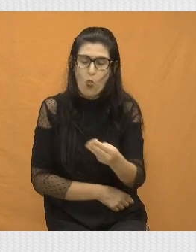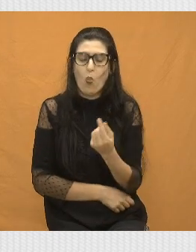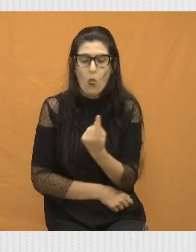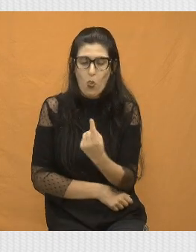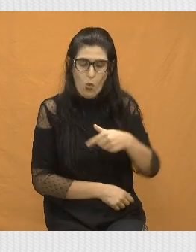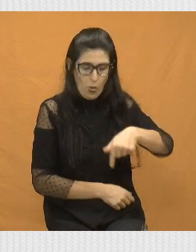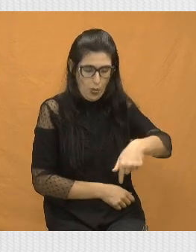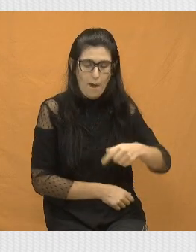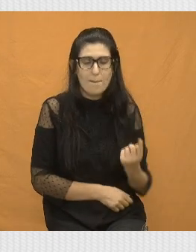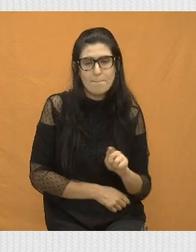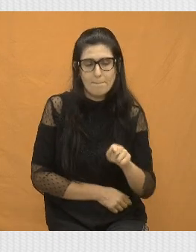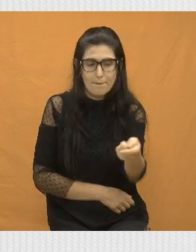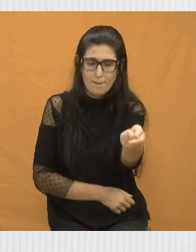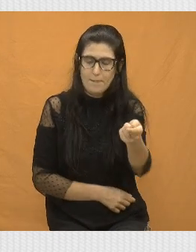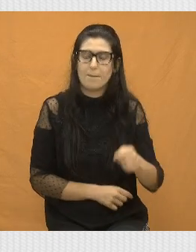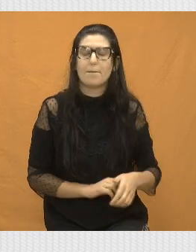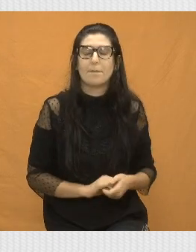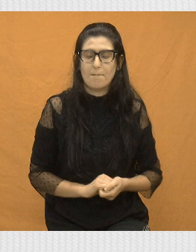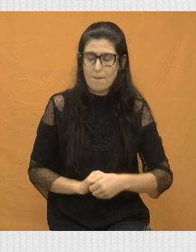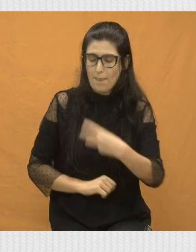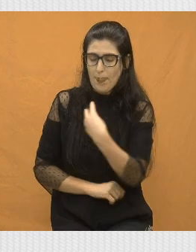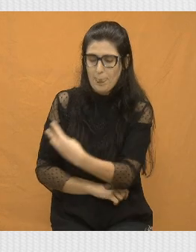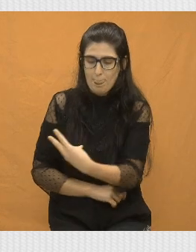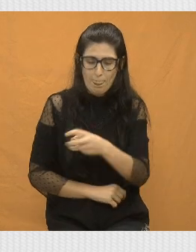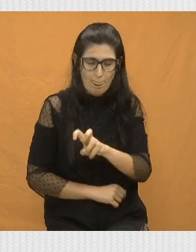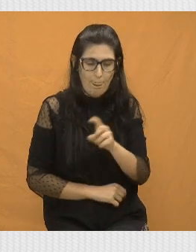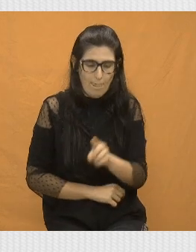76.017.000, chegando à ordem de